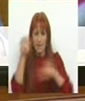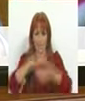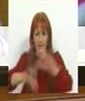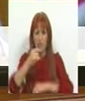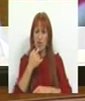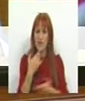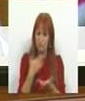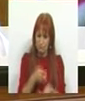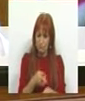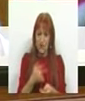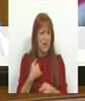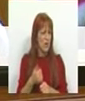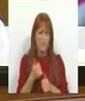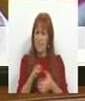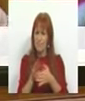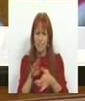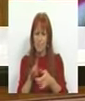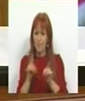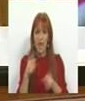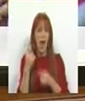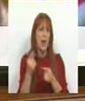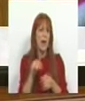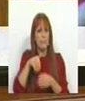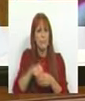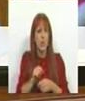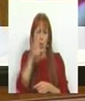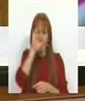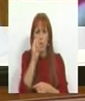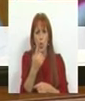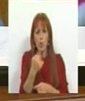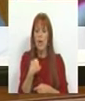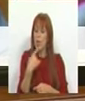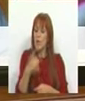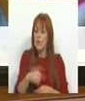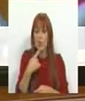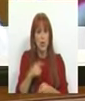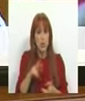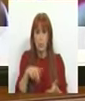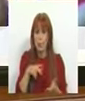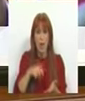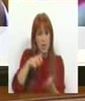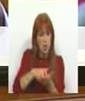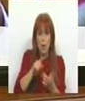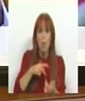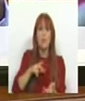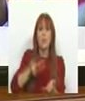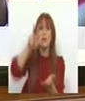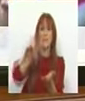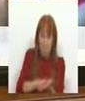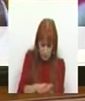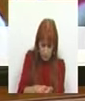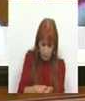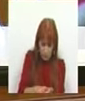metáfora que queria usar, não lhe fica nada bem a alguém que fez parte de um governo que, eu repito, que não deixou Portugal de joelhos, deixou Portugal